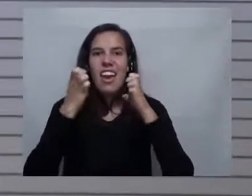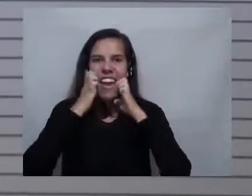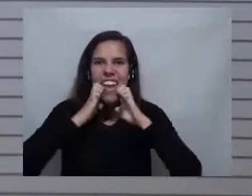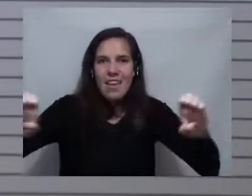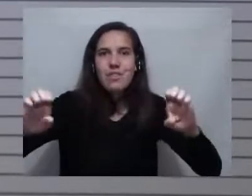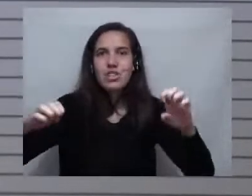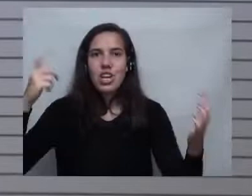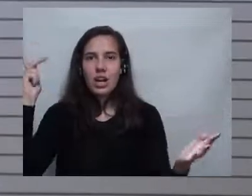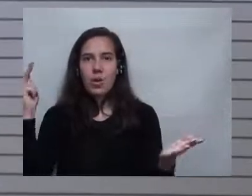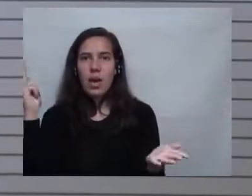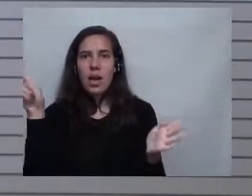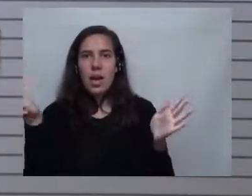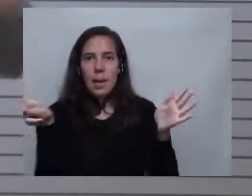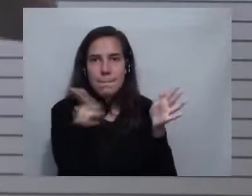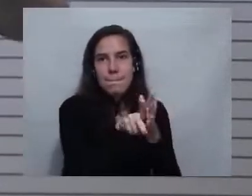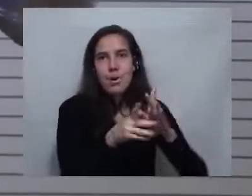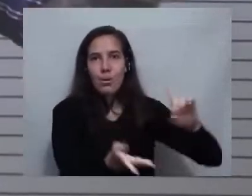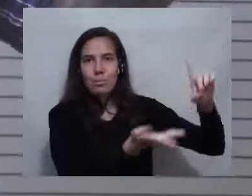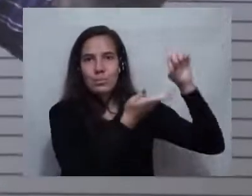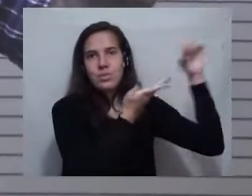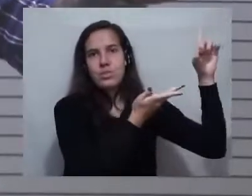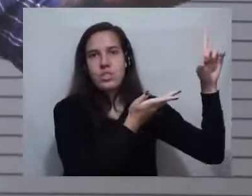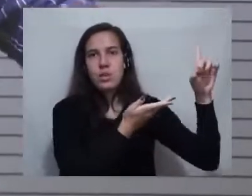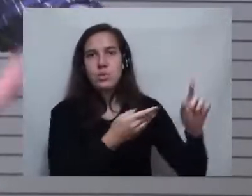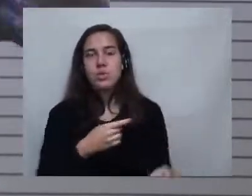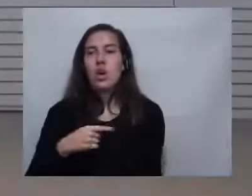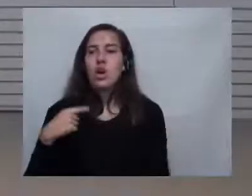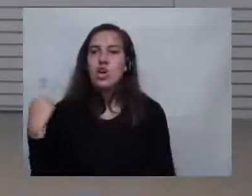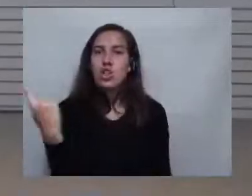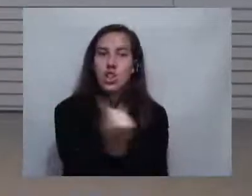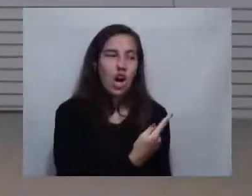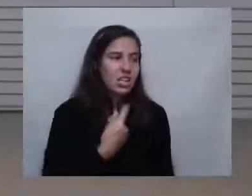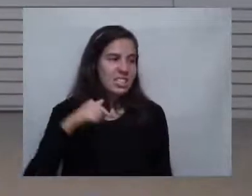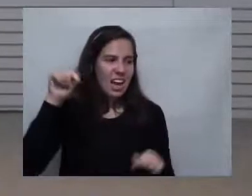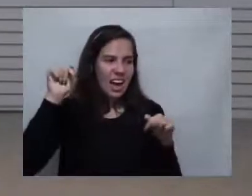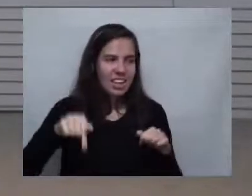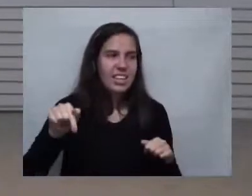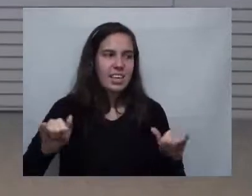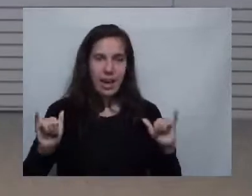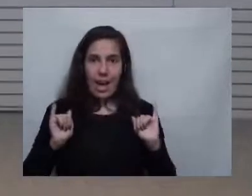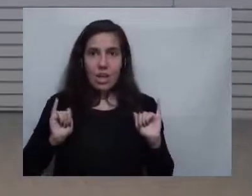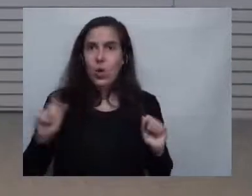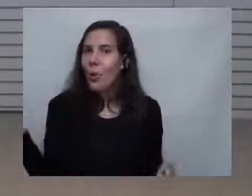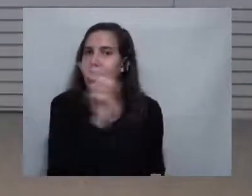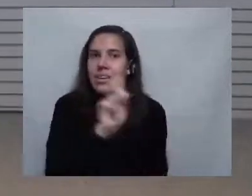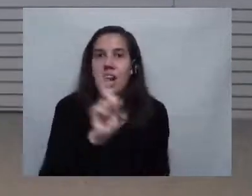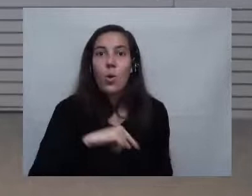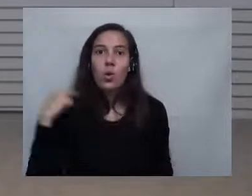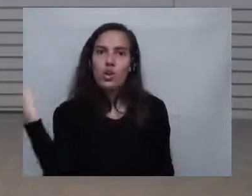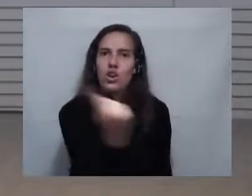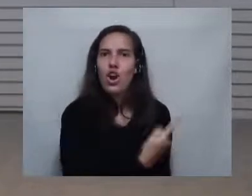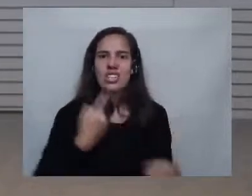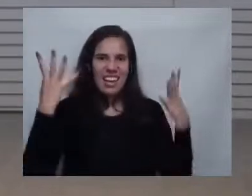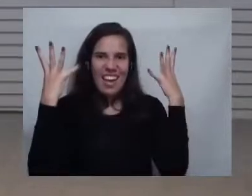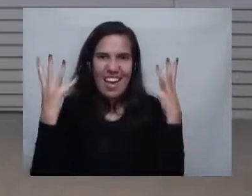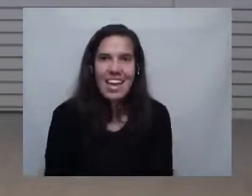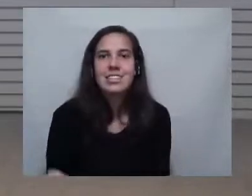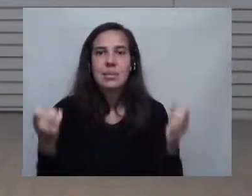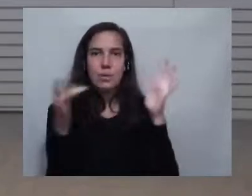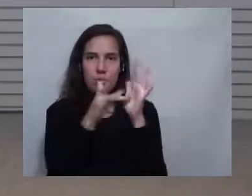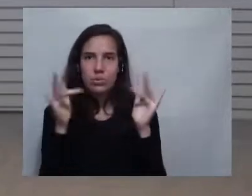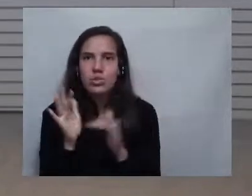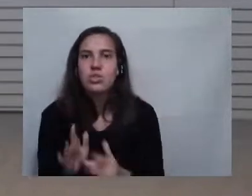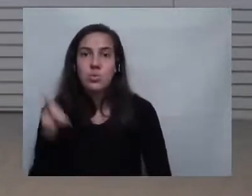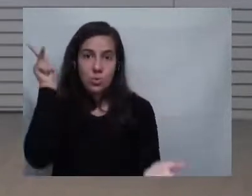Evangelho é de Deus porque nós não estamos aqui à toa porque você não foi convertido ao evangelho e você não acredita nisso por